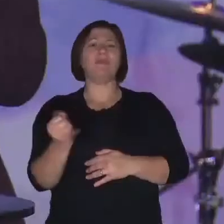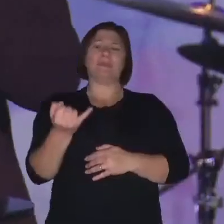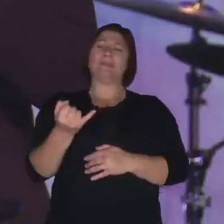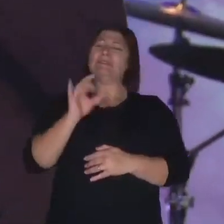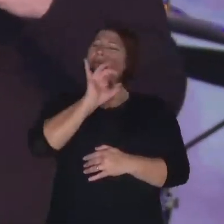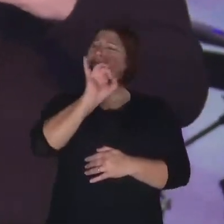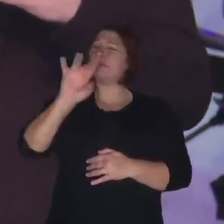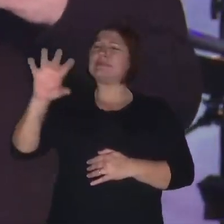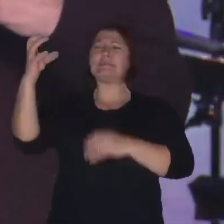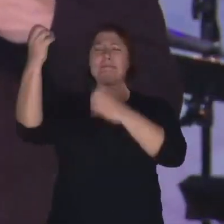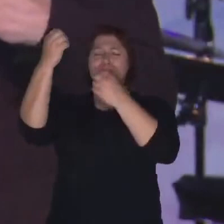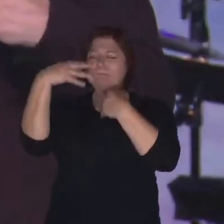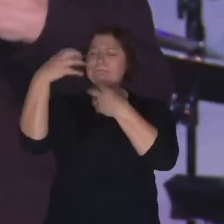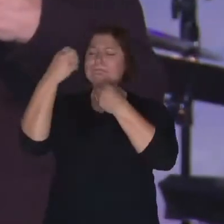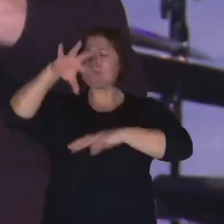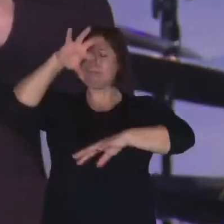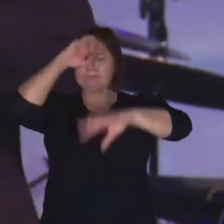Aqui tem pastor.